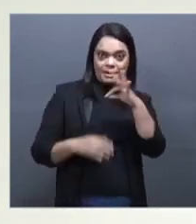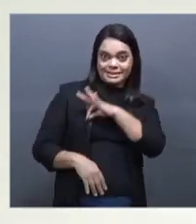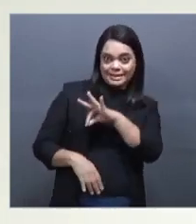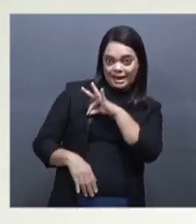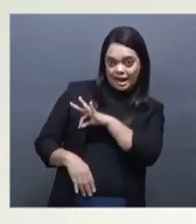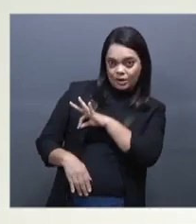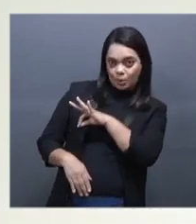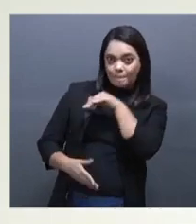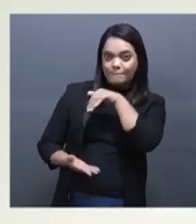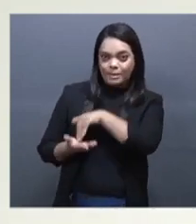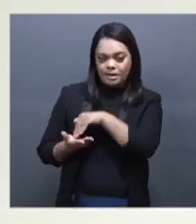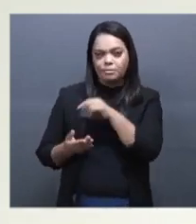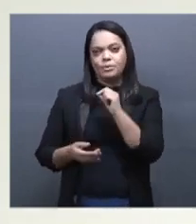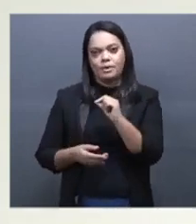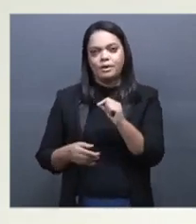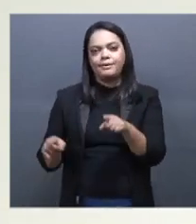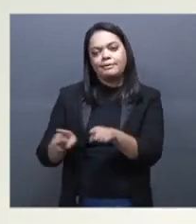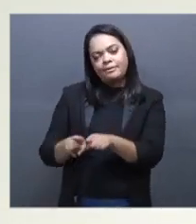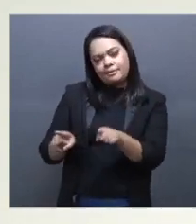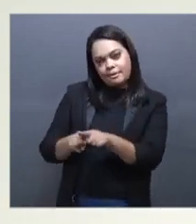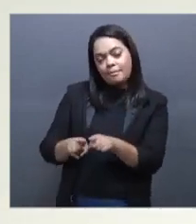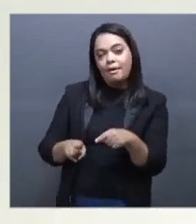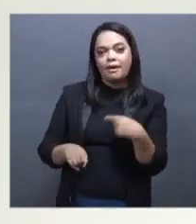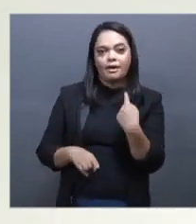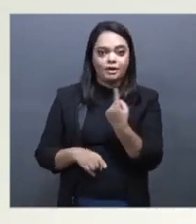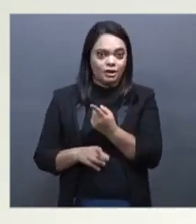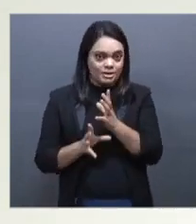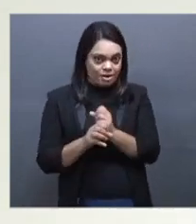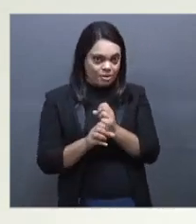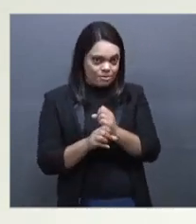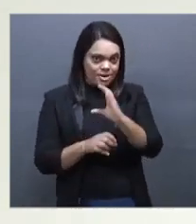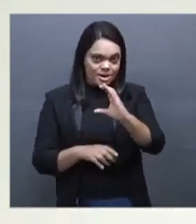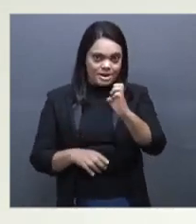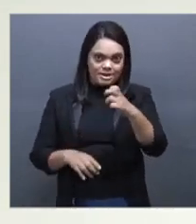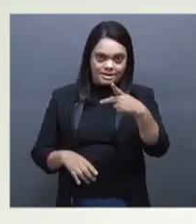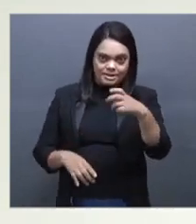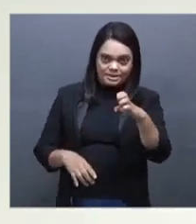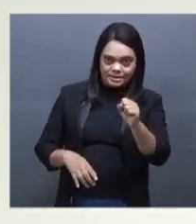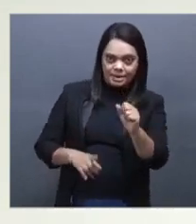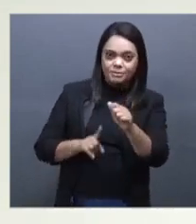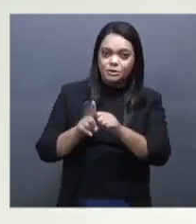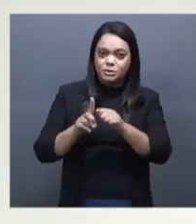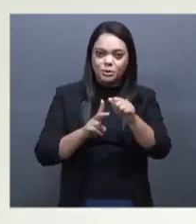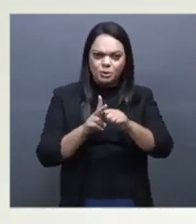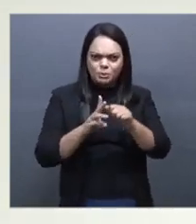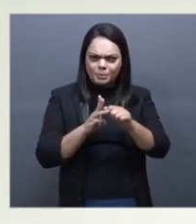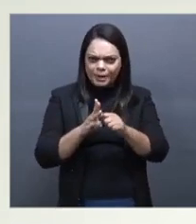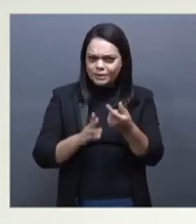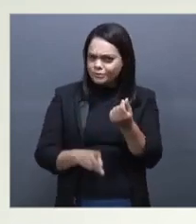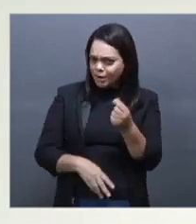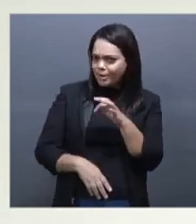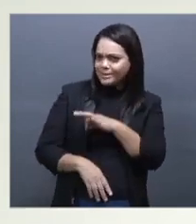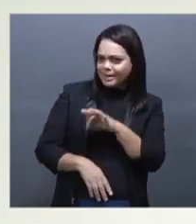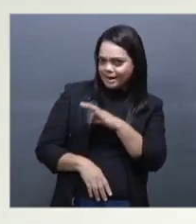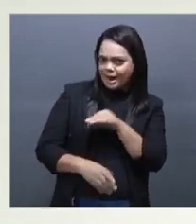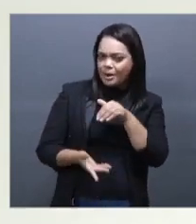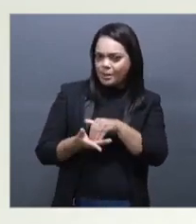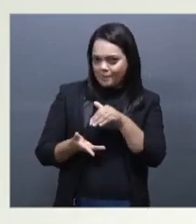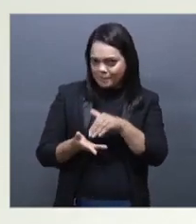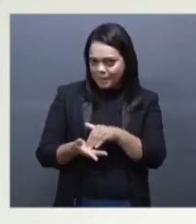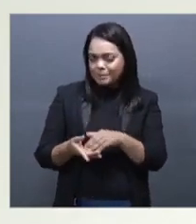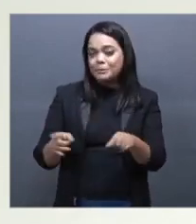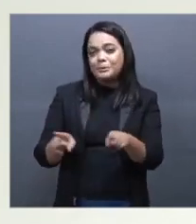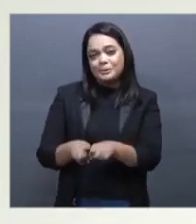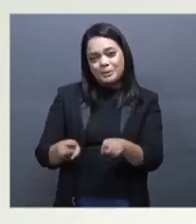mínimo necessário, que também é calculado pelo CEPES todos os meses, a gente vê que esse recurso está